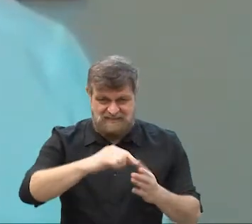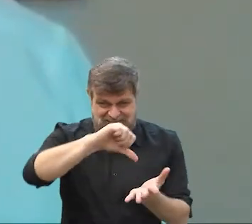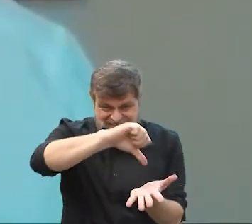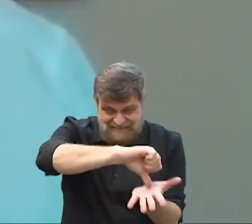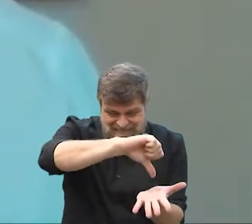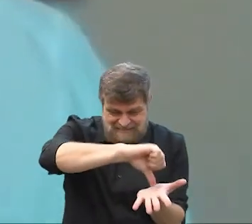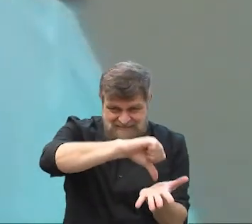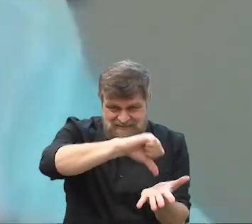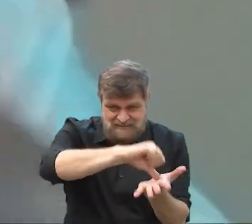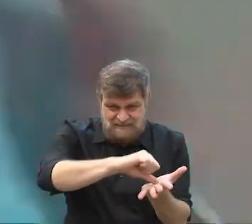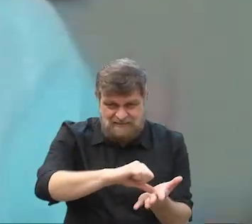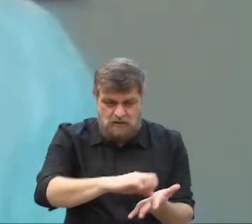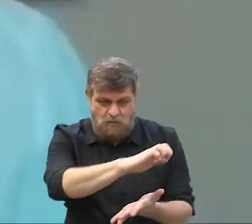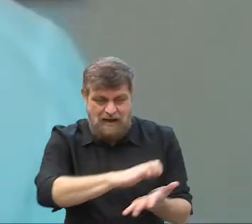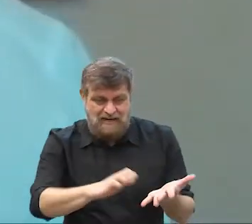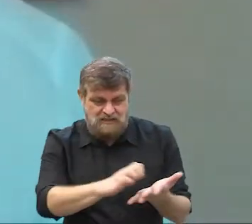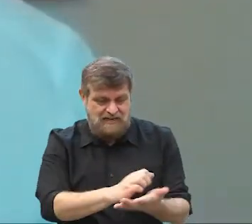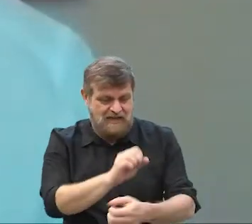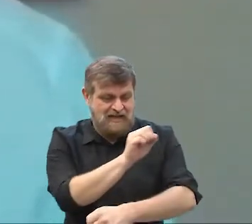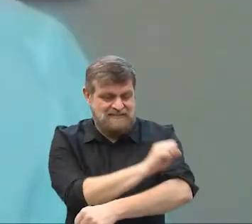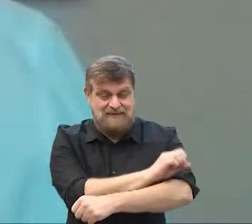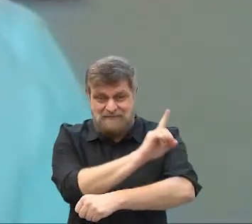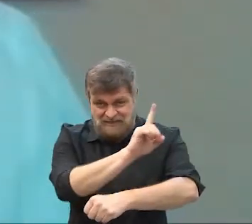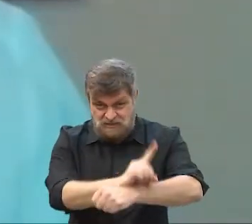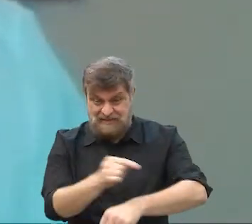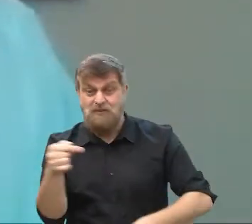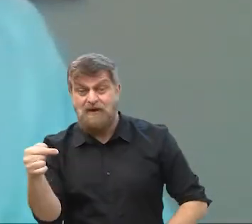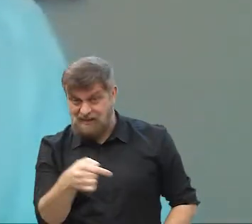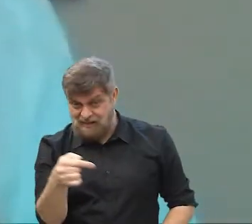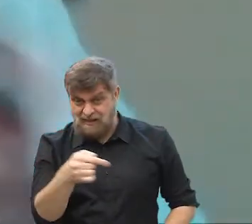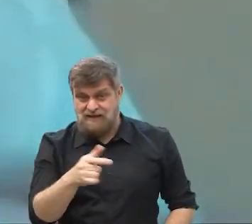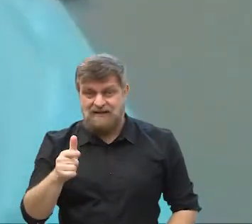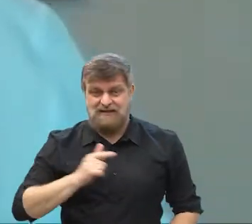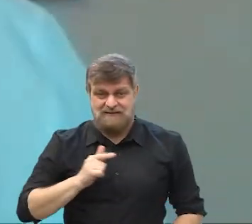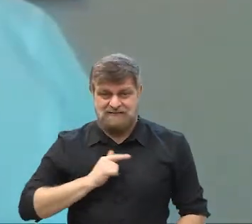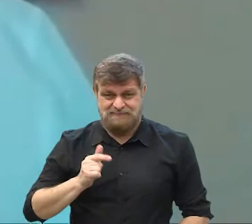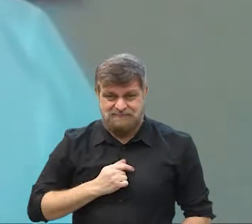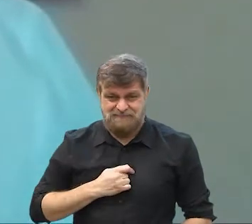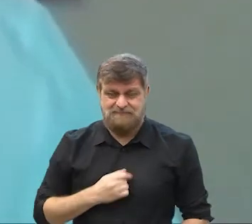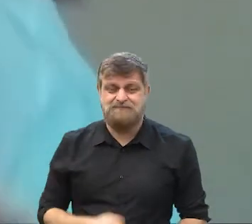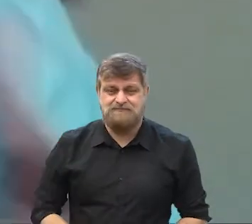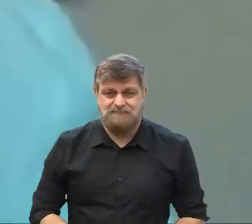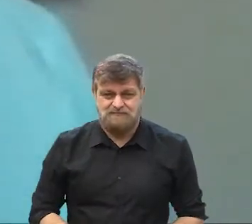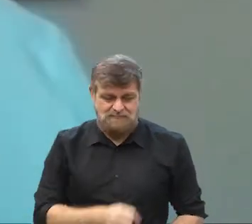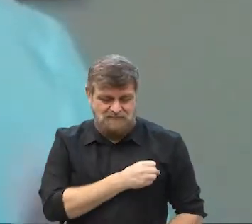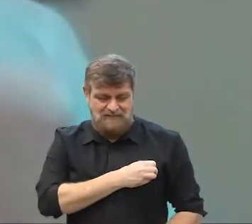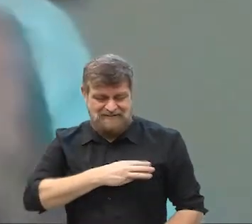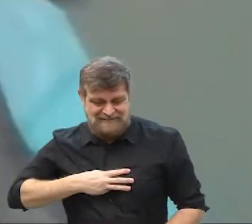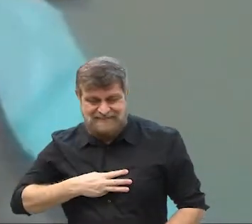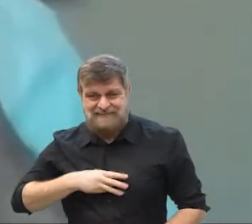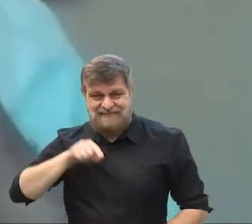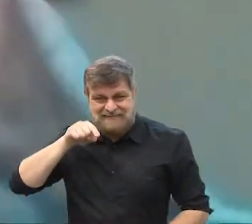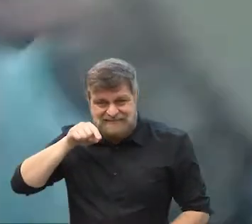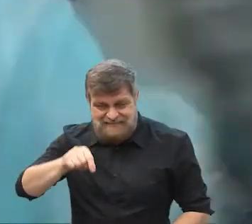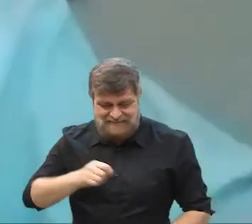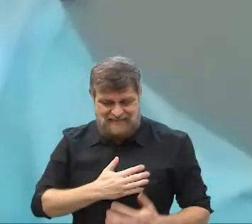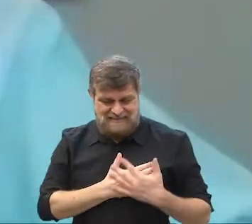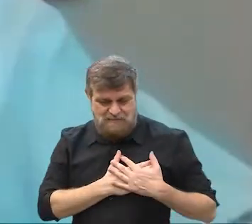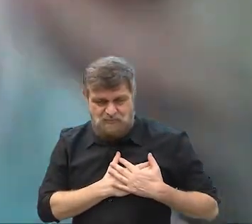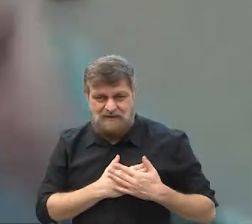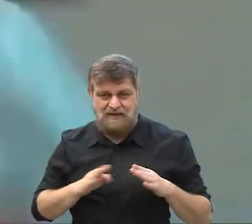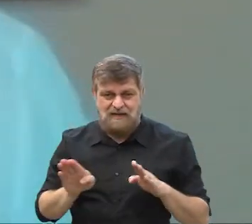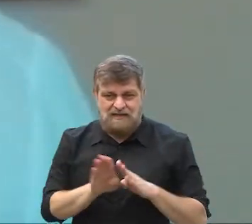da Igreja Evangélica Assembleia de Deus, Ministério de Belém fica ali, o SESI Amoreiras fica ali, o